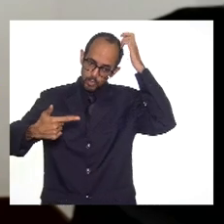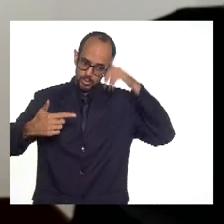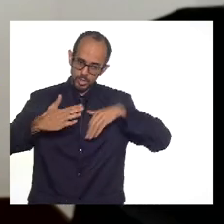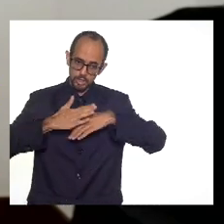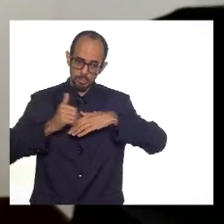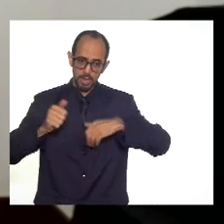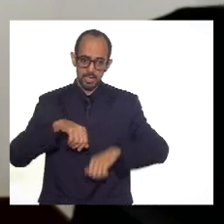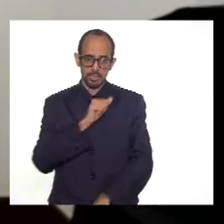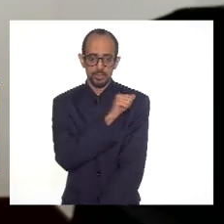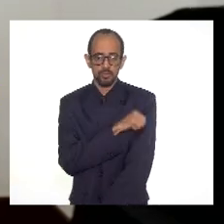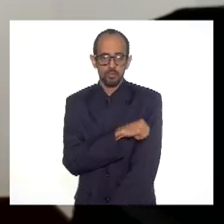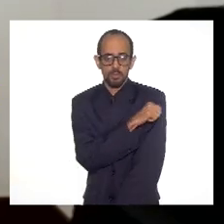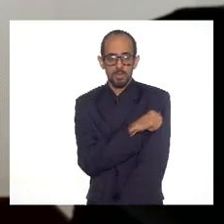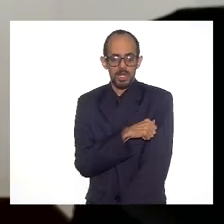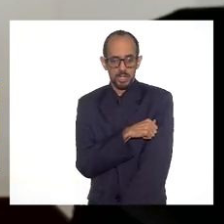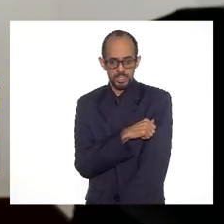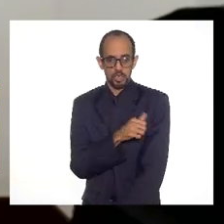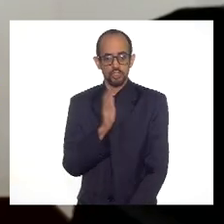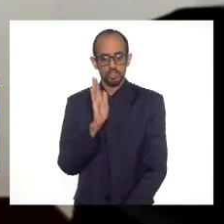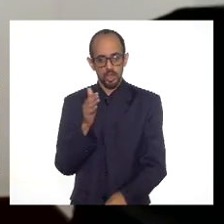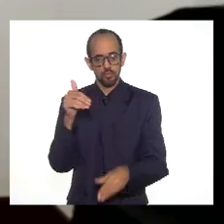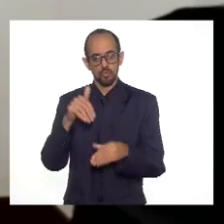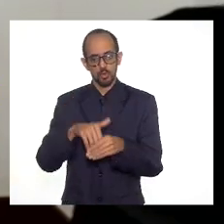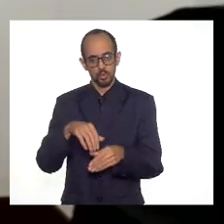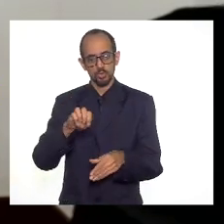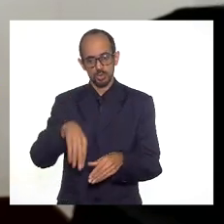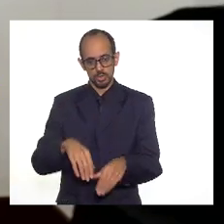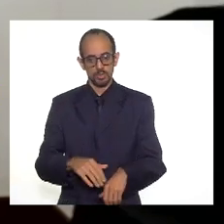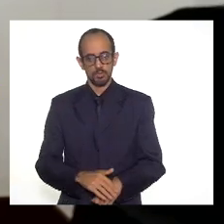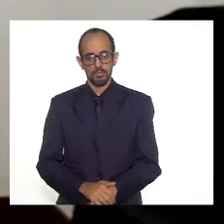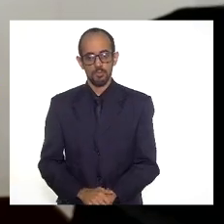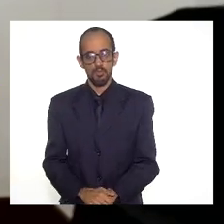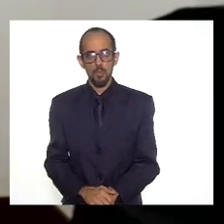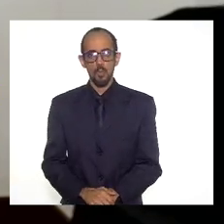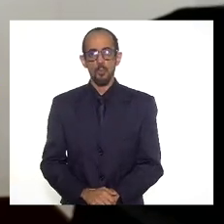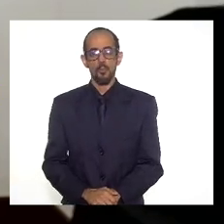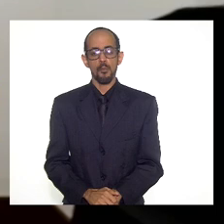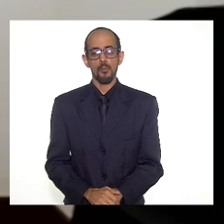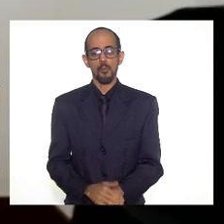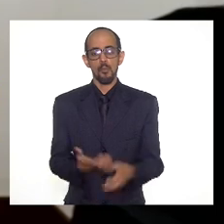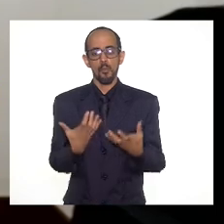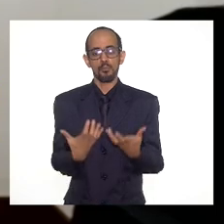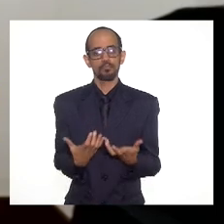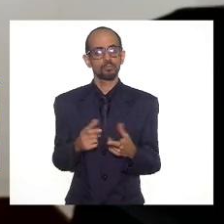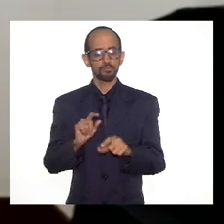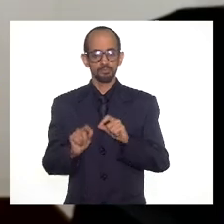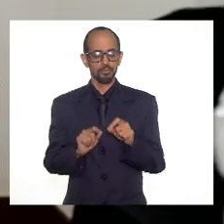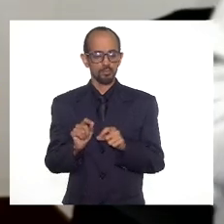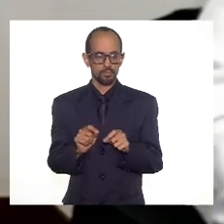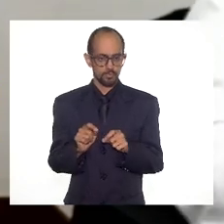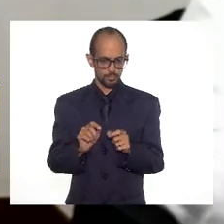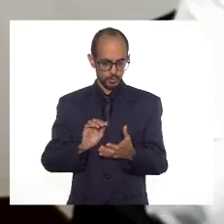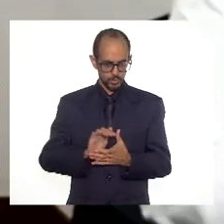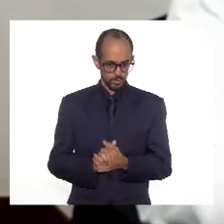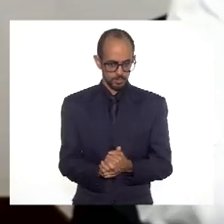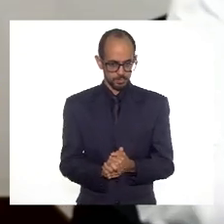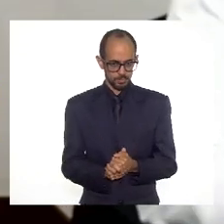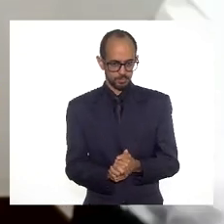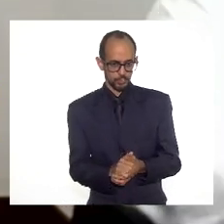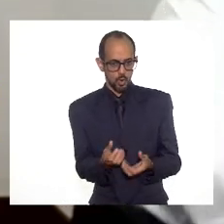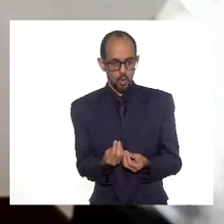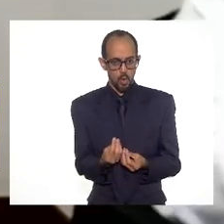enfermeira Rejane, que já votou sim no grupo. Eu quero aqui oferecer a